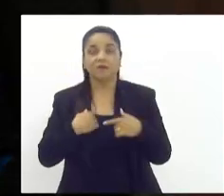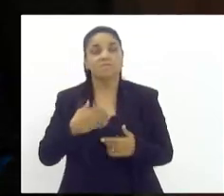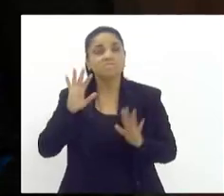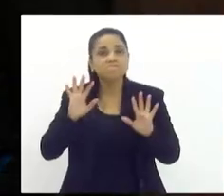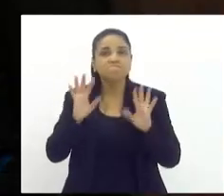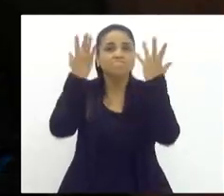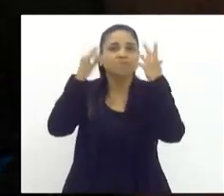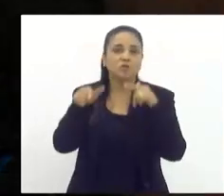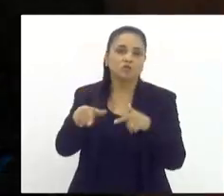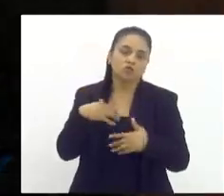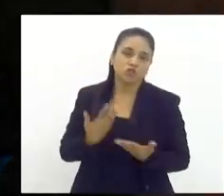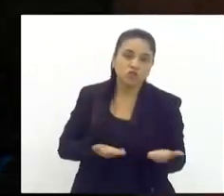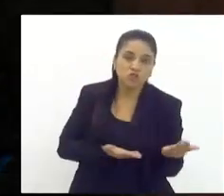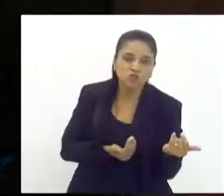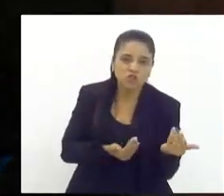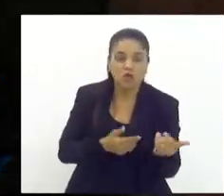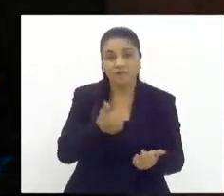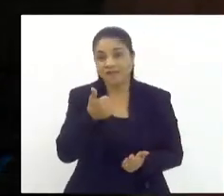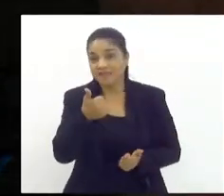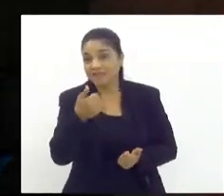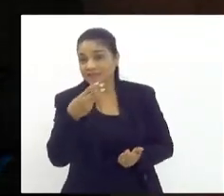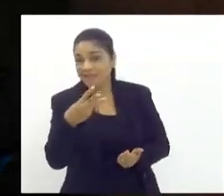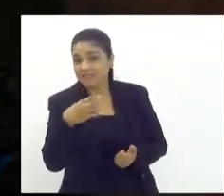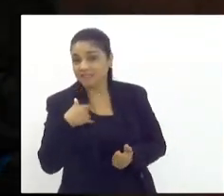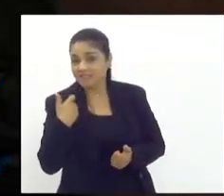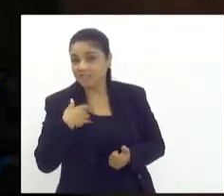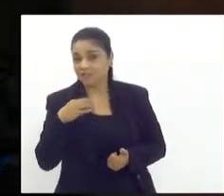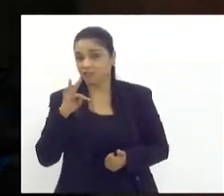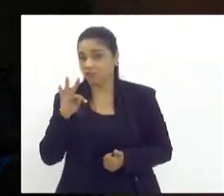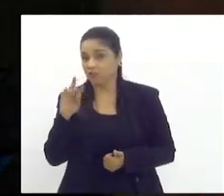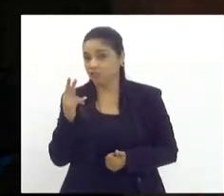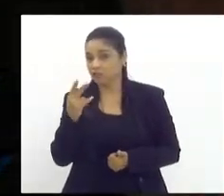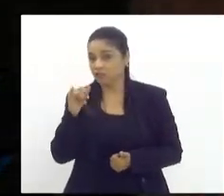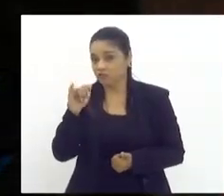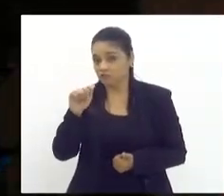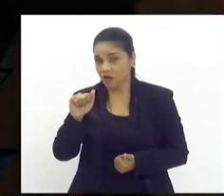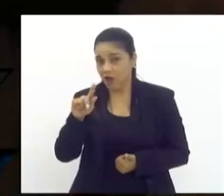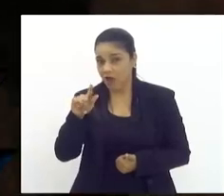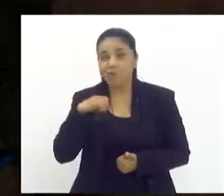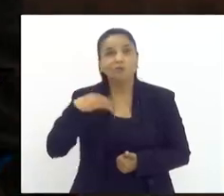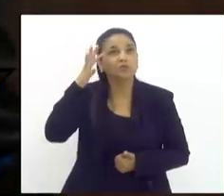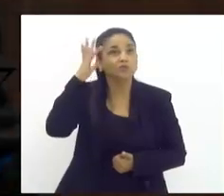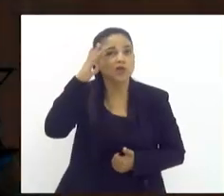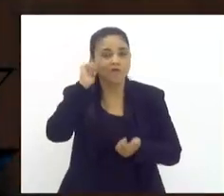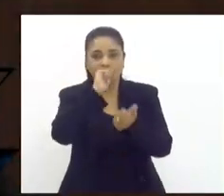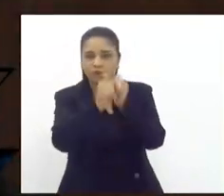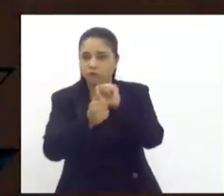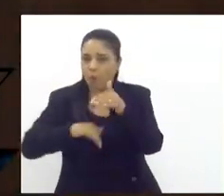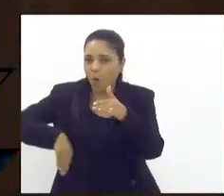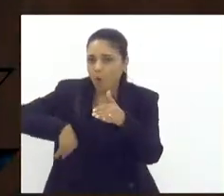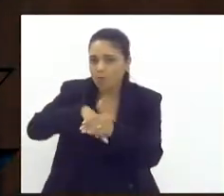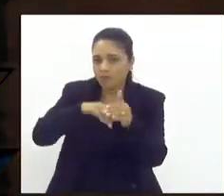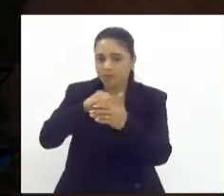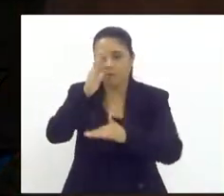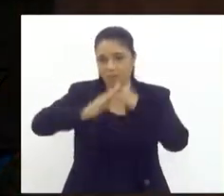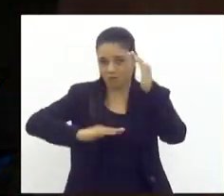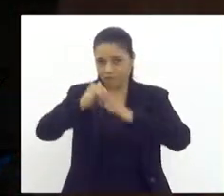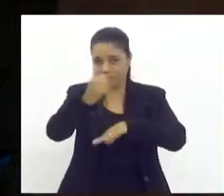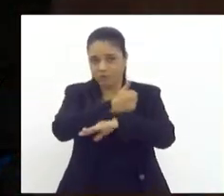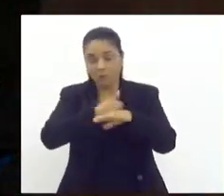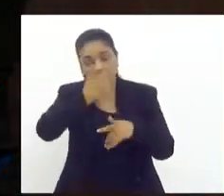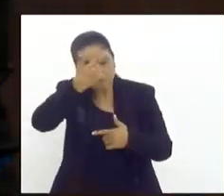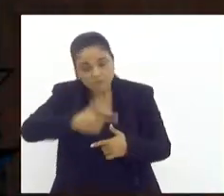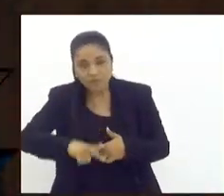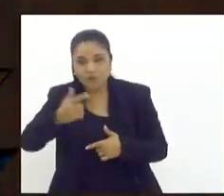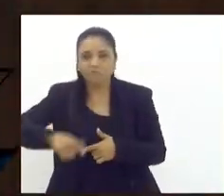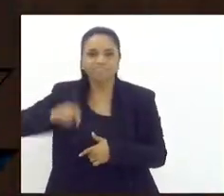memória de um jovem de 13 anos o Tiago que sonhava em ser jogador de futebol e que foi mais uma vítima um